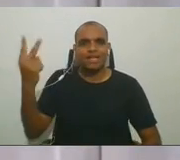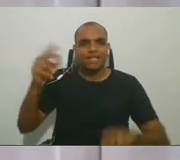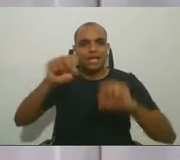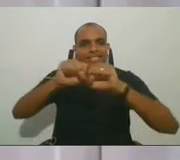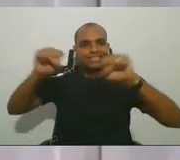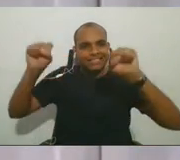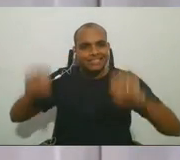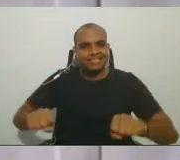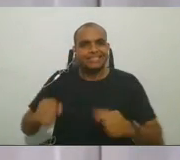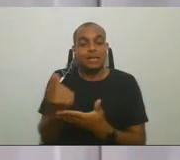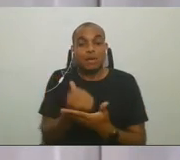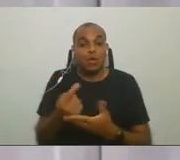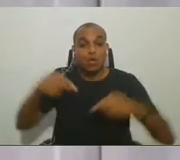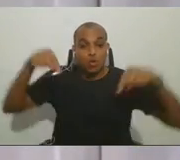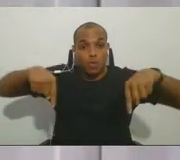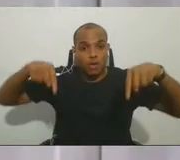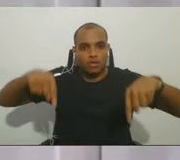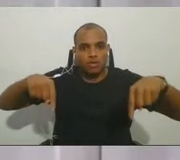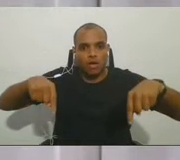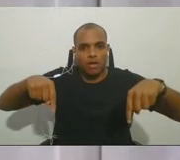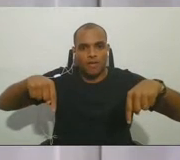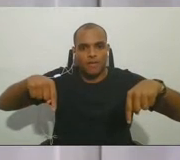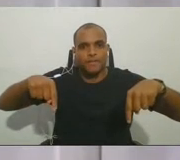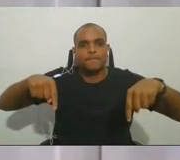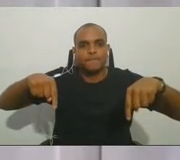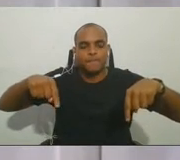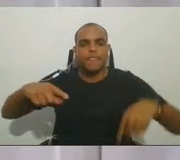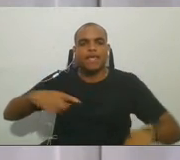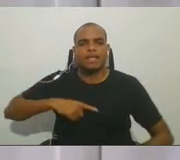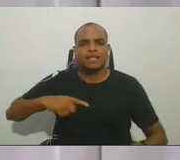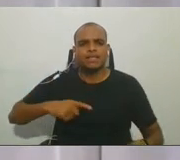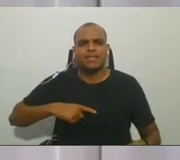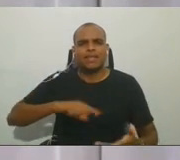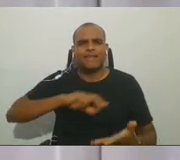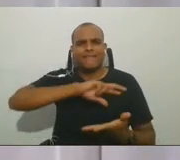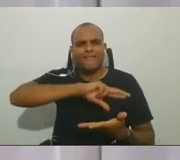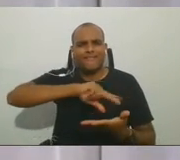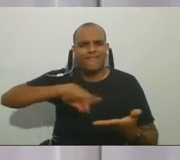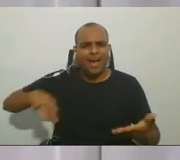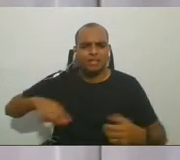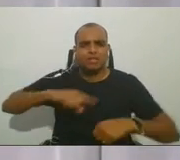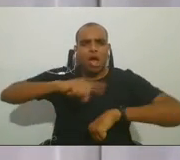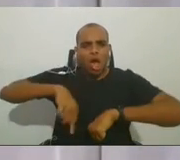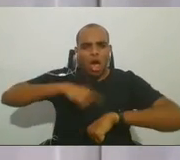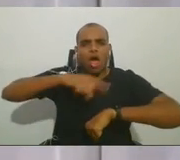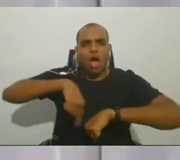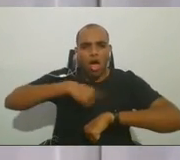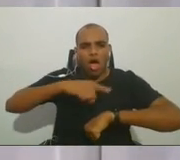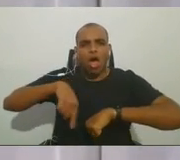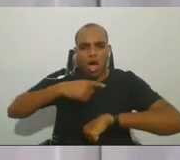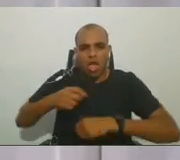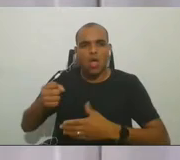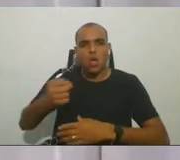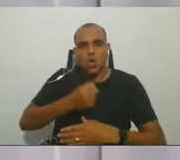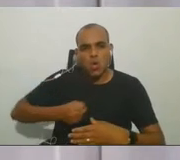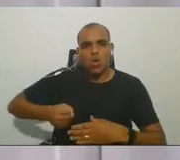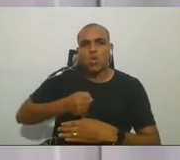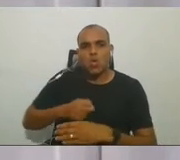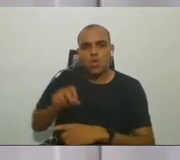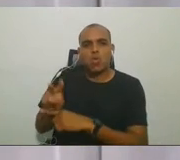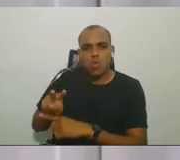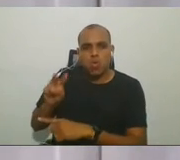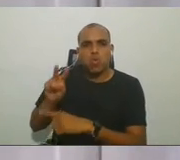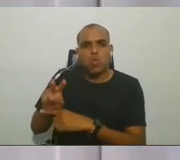econômico atual. Dedicam milhares de milhões de horas a cozinhar e cuidar